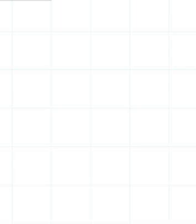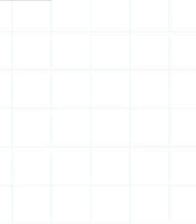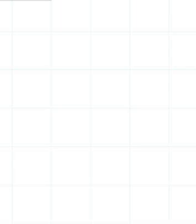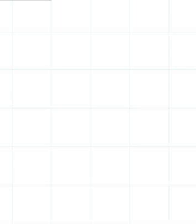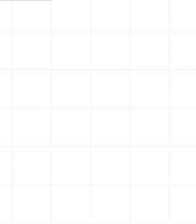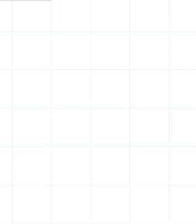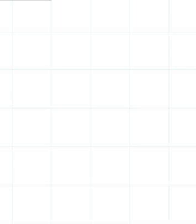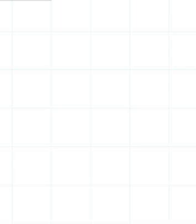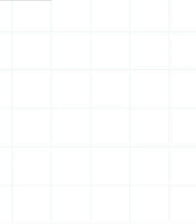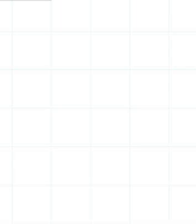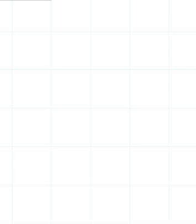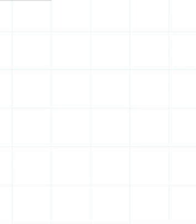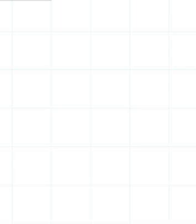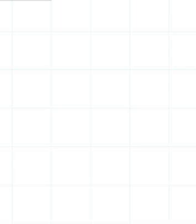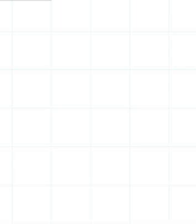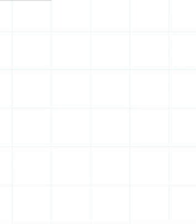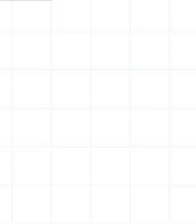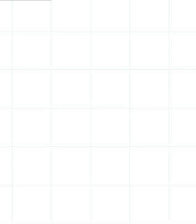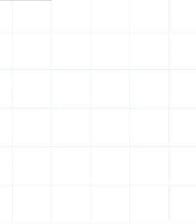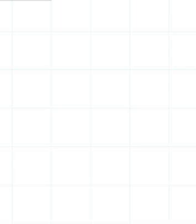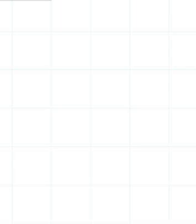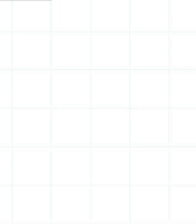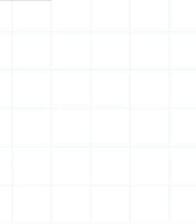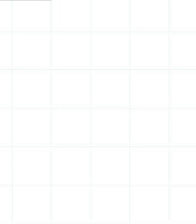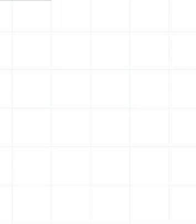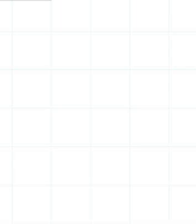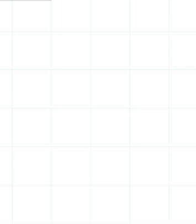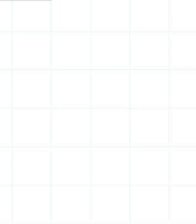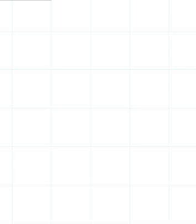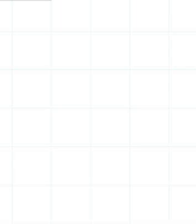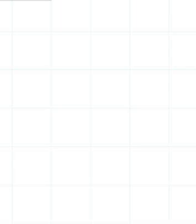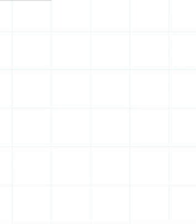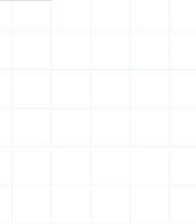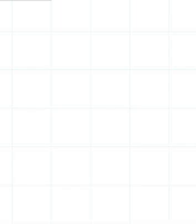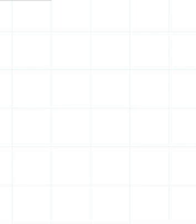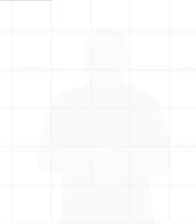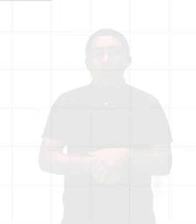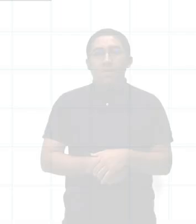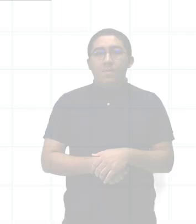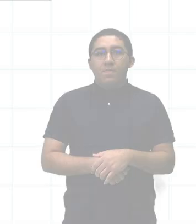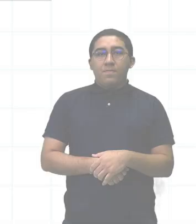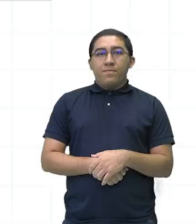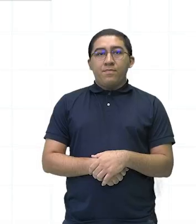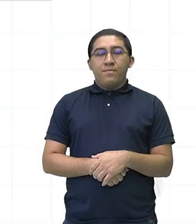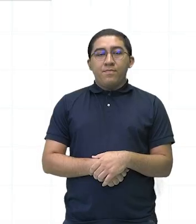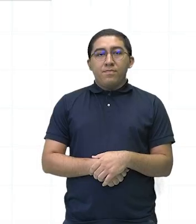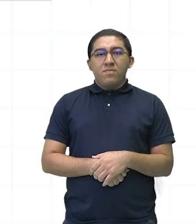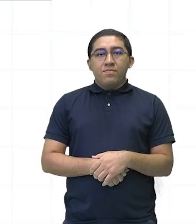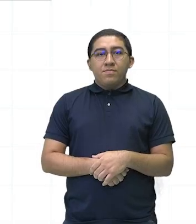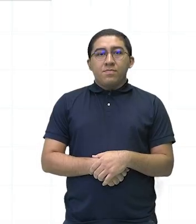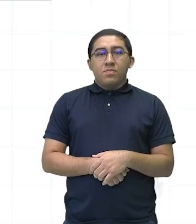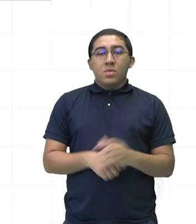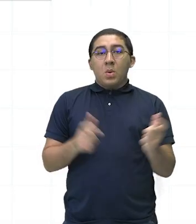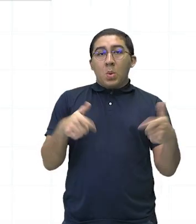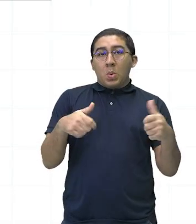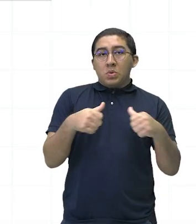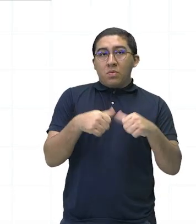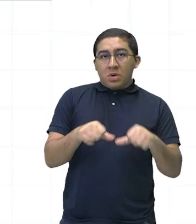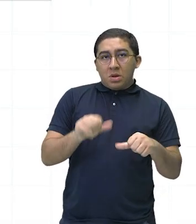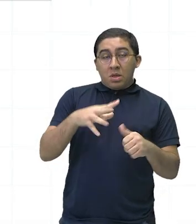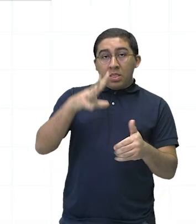estão nos cromossomos, dentro das células. E esses genes, eles são considerados a unidade básica